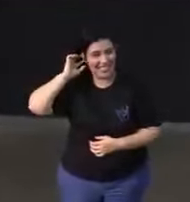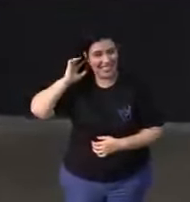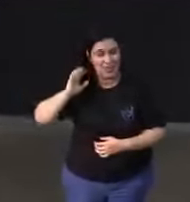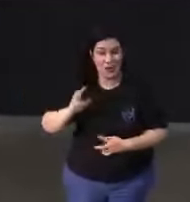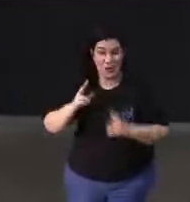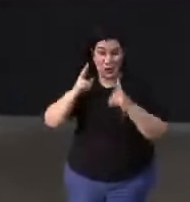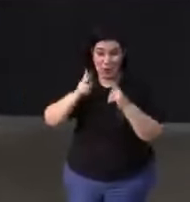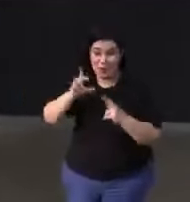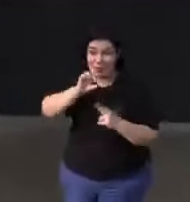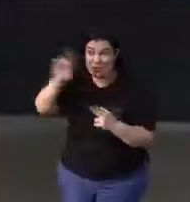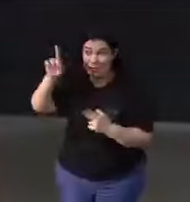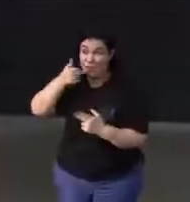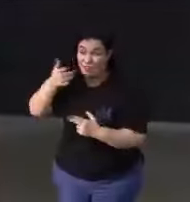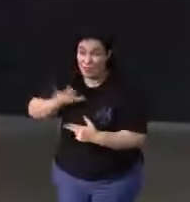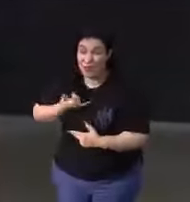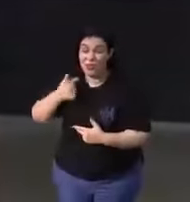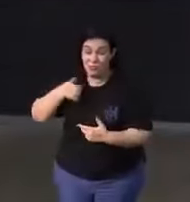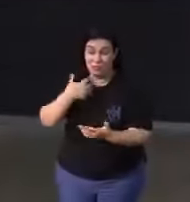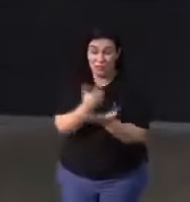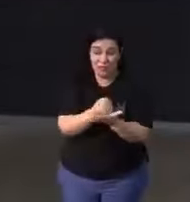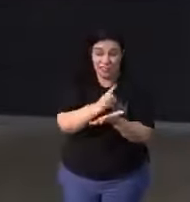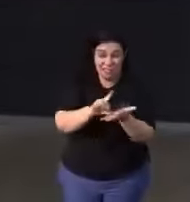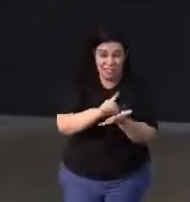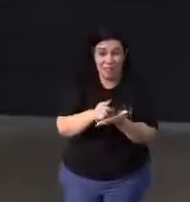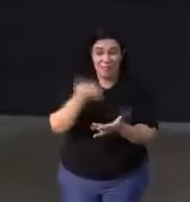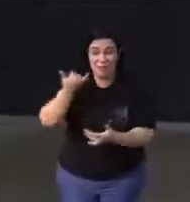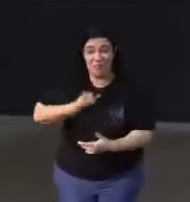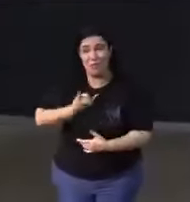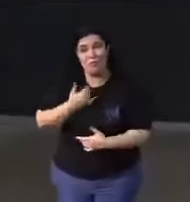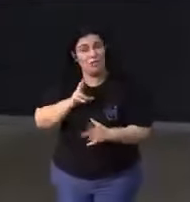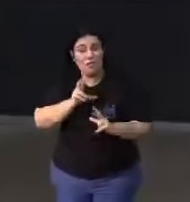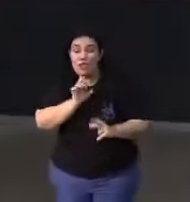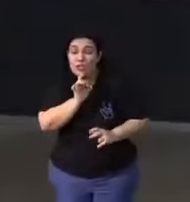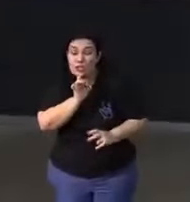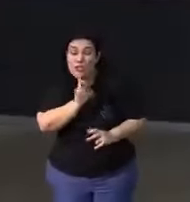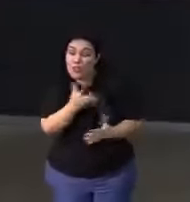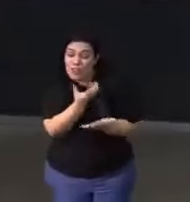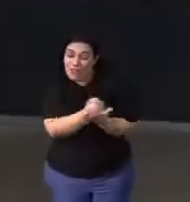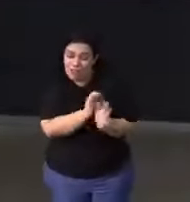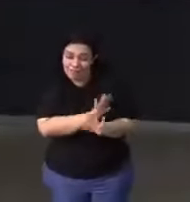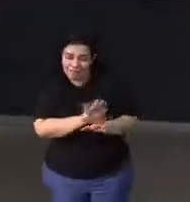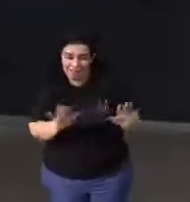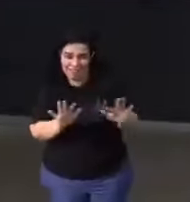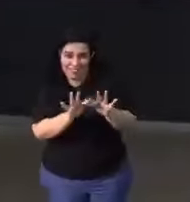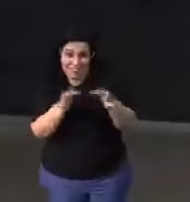O mesmo Deus que falou que ia gravar um CD, e eu gravei, ele falou assim, meu filho, era só gravar o CD.